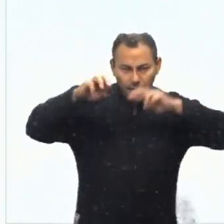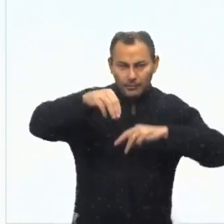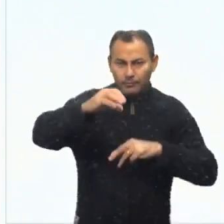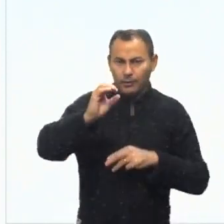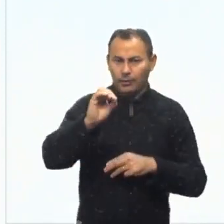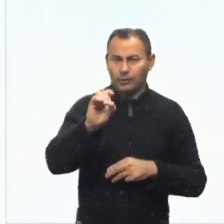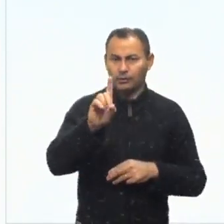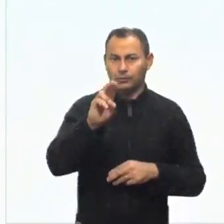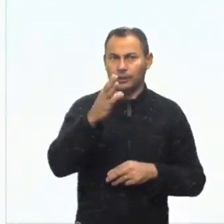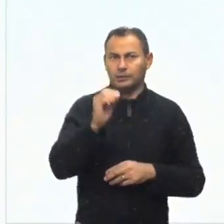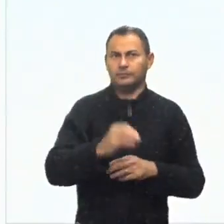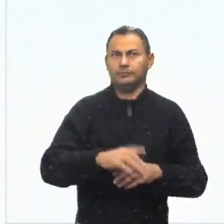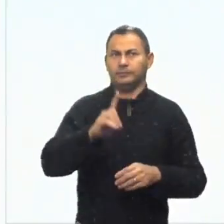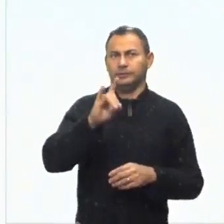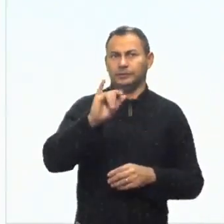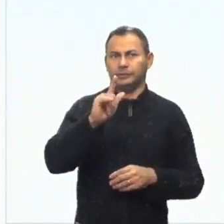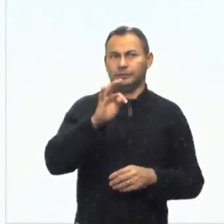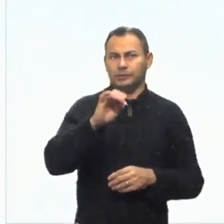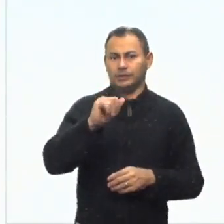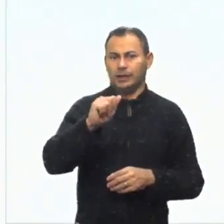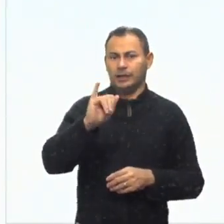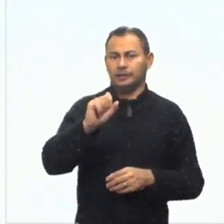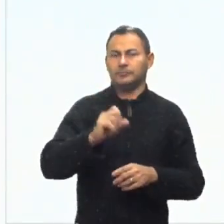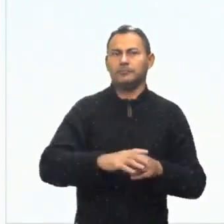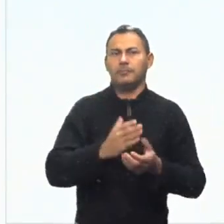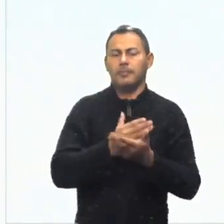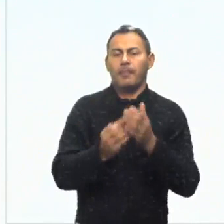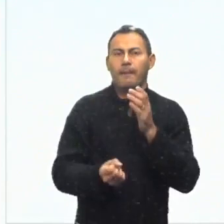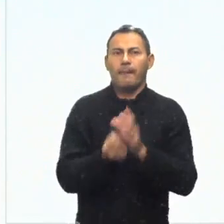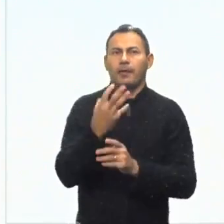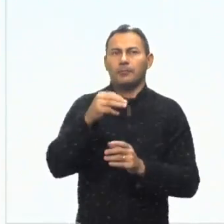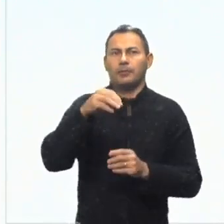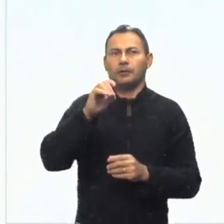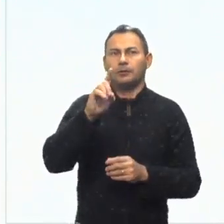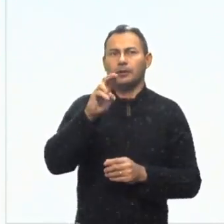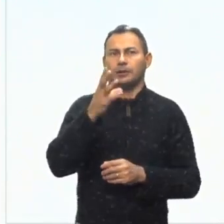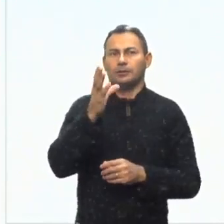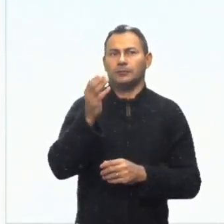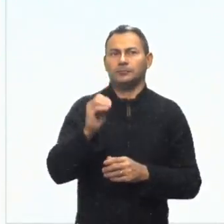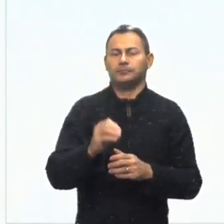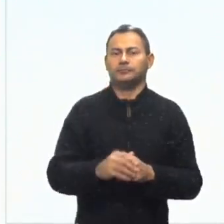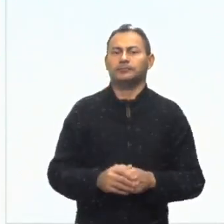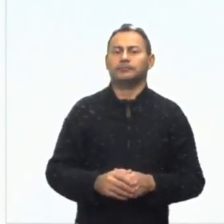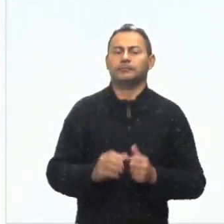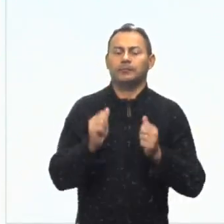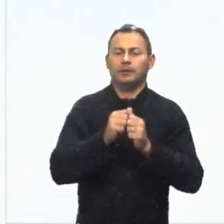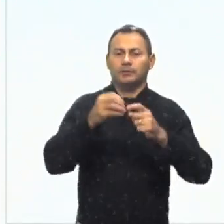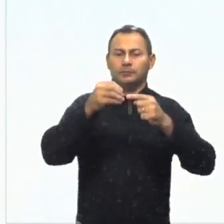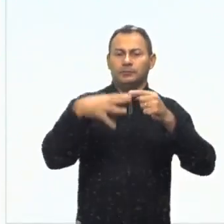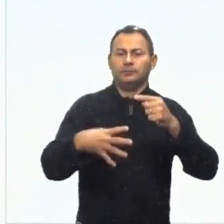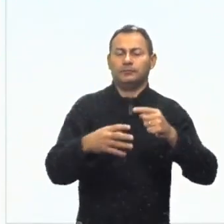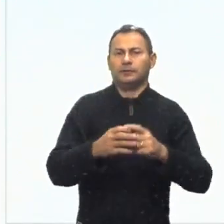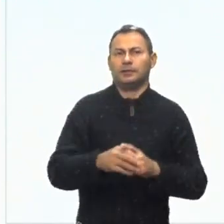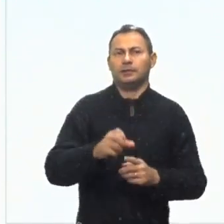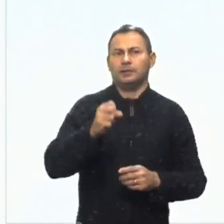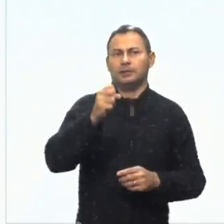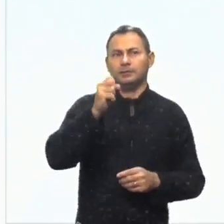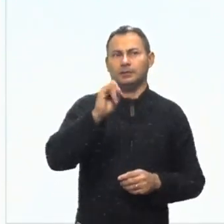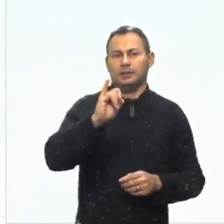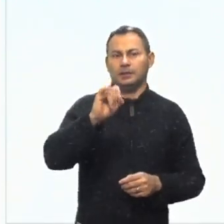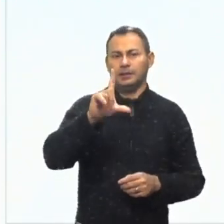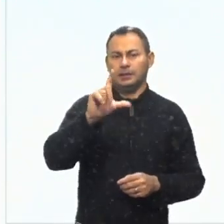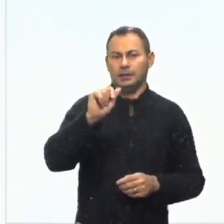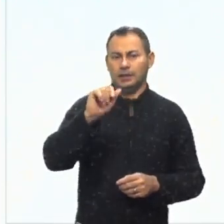modulação digital e para isso você vai criar uma modulação digital com o software Scilab. Você vai